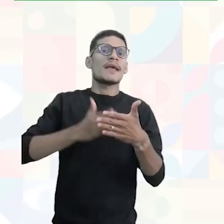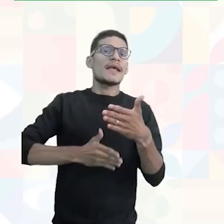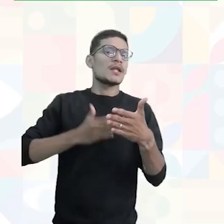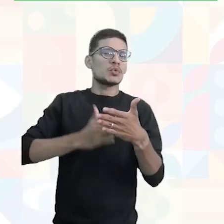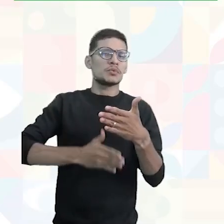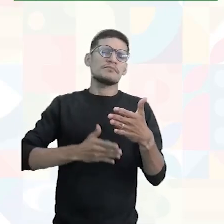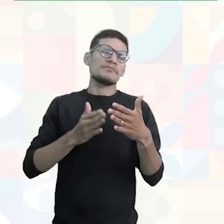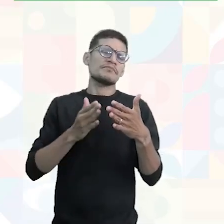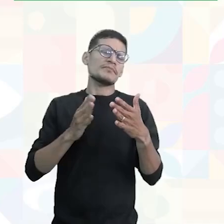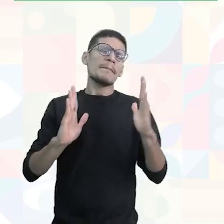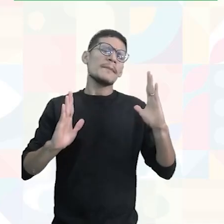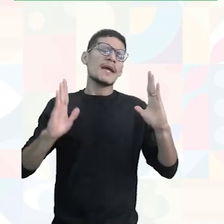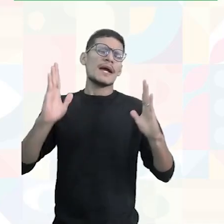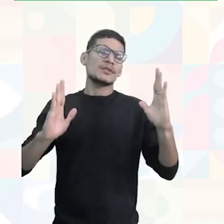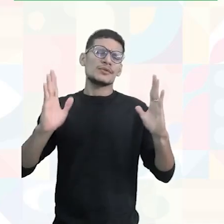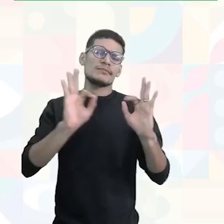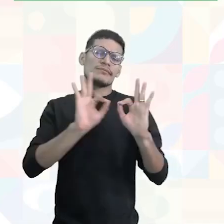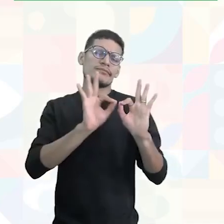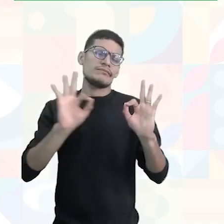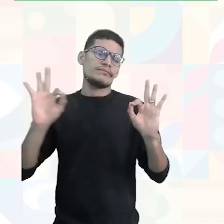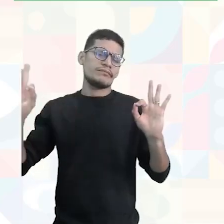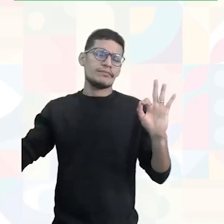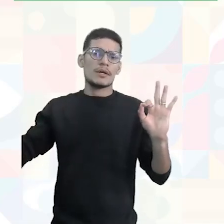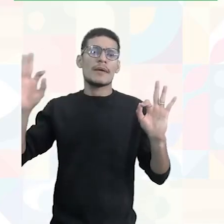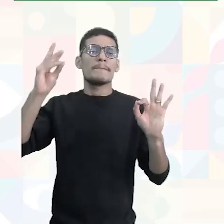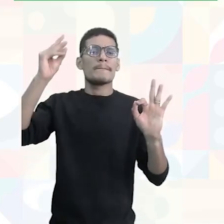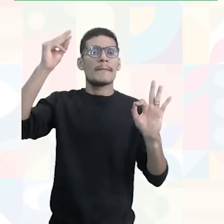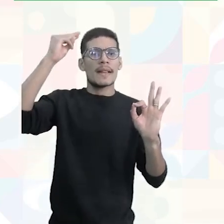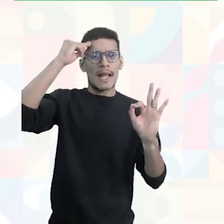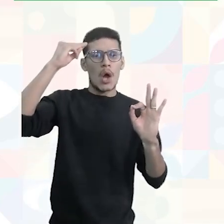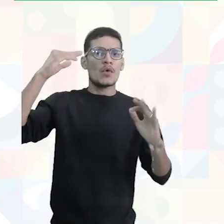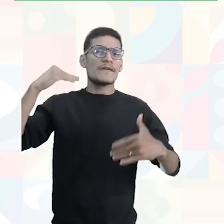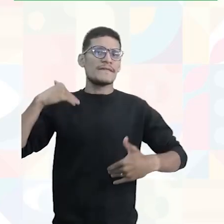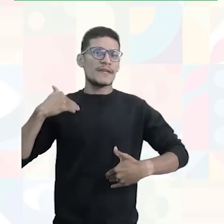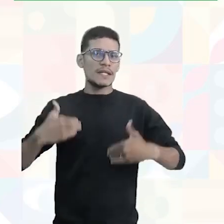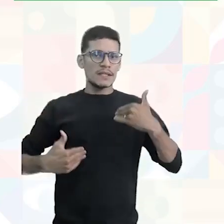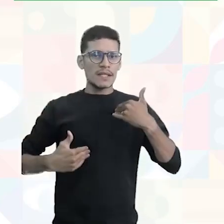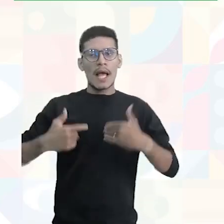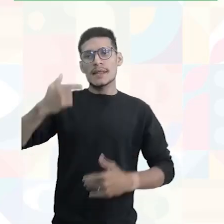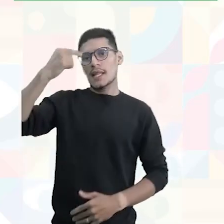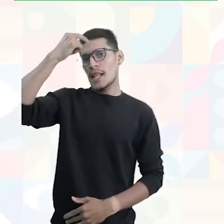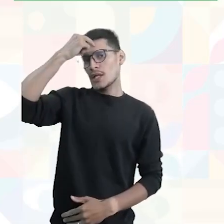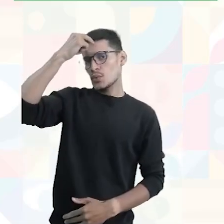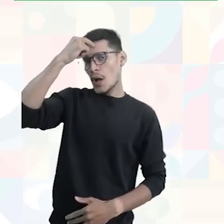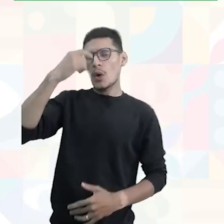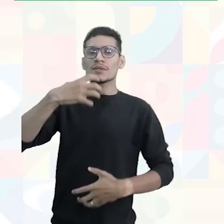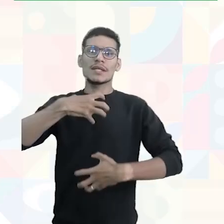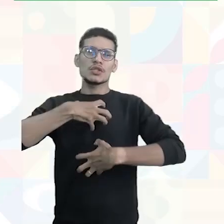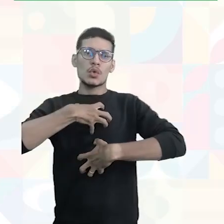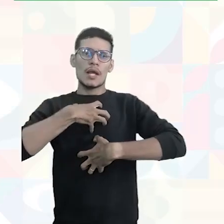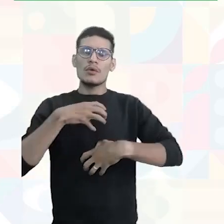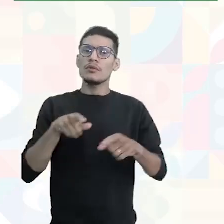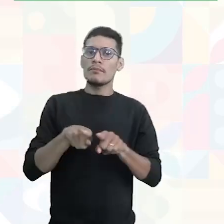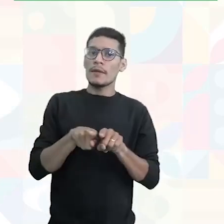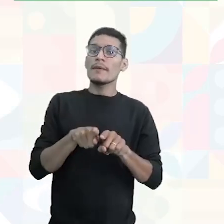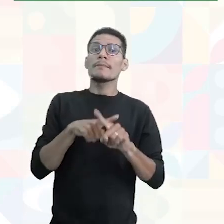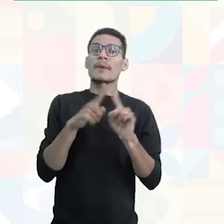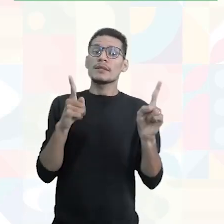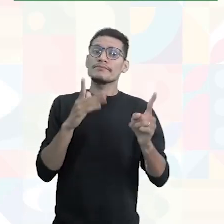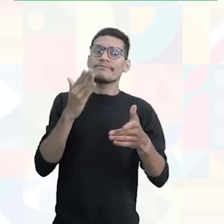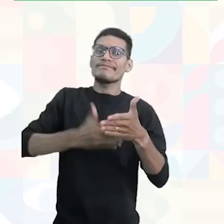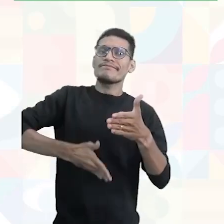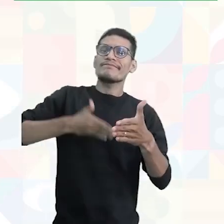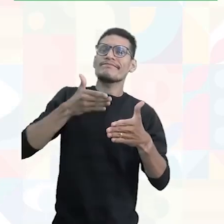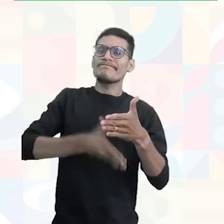longo prazo, de natureza física, de natureza mental, intelectual ou sensorial. Nesses impedimentos,